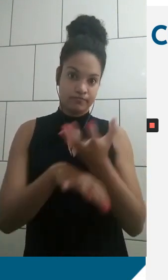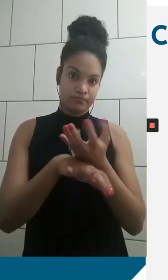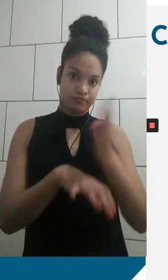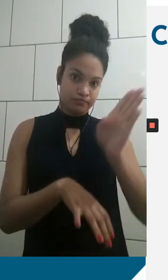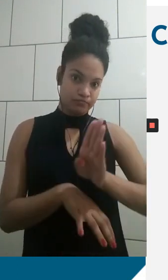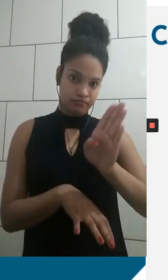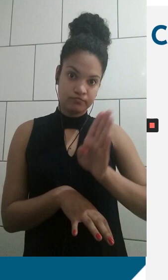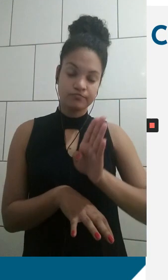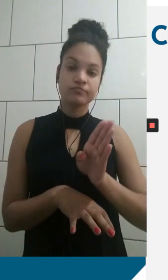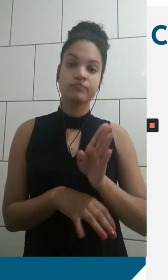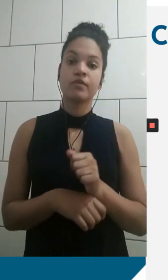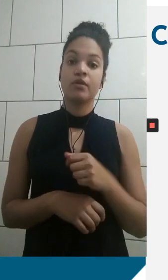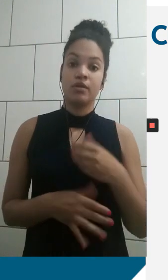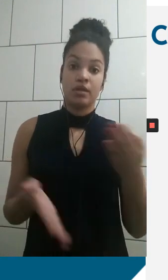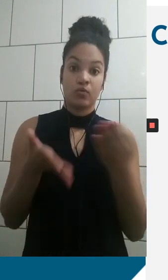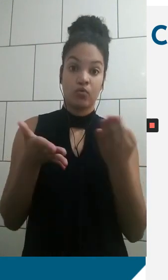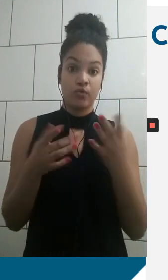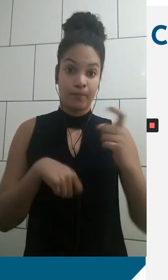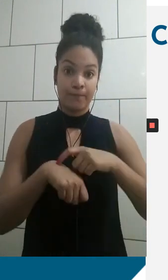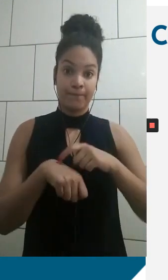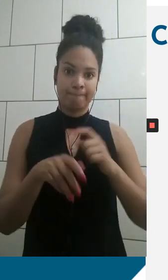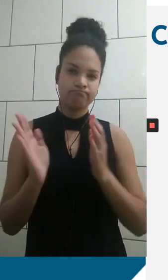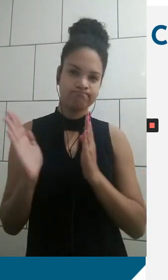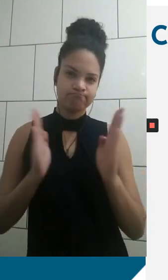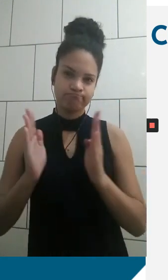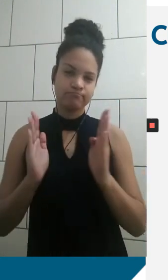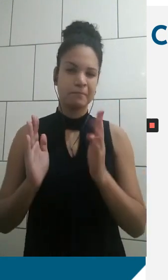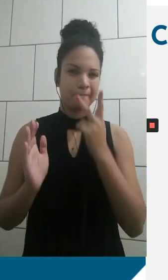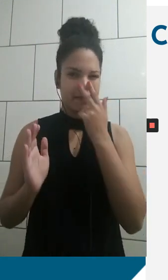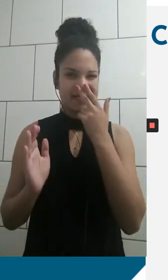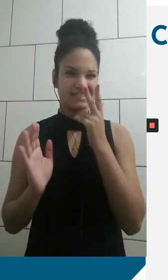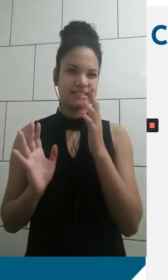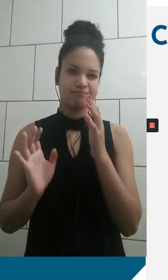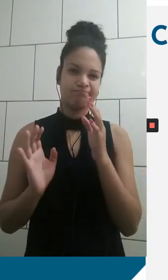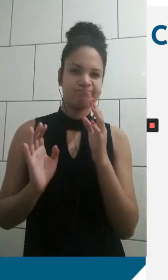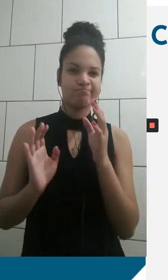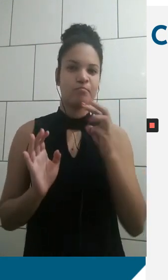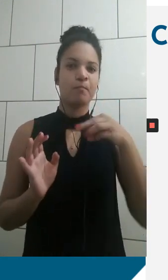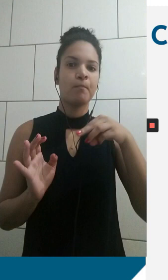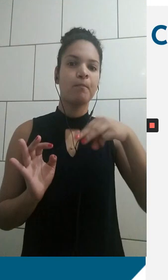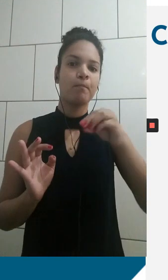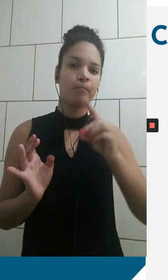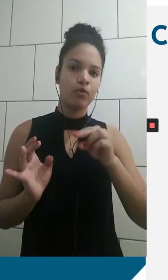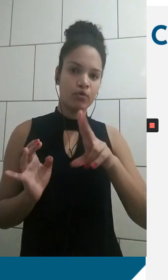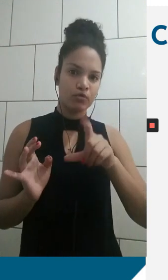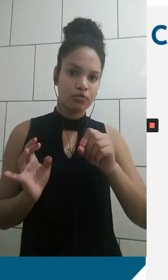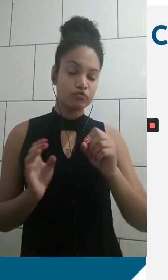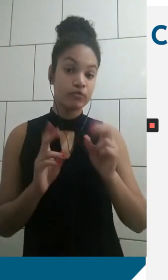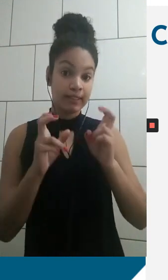período, podemos dizer assim, como se fosse um pequeno módulo, discutindo biomoléculas. Começamos falando